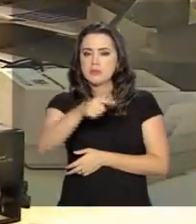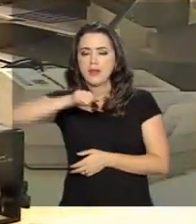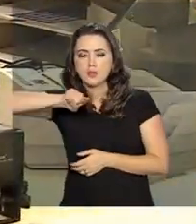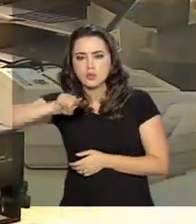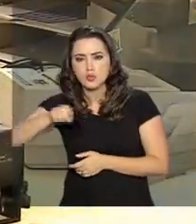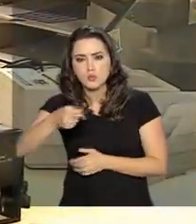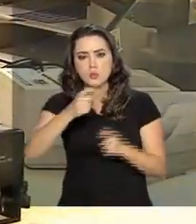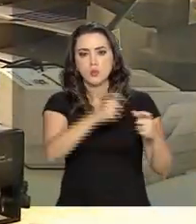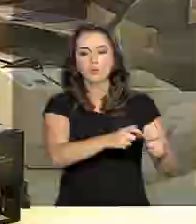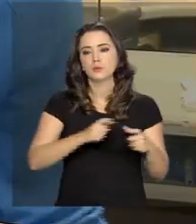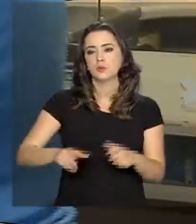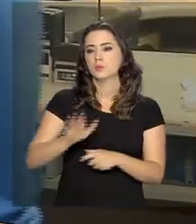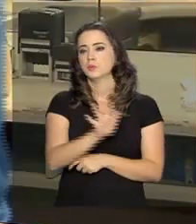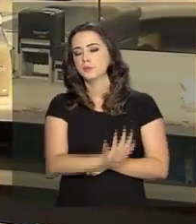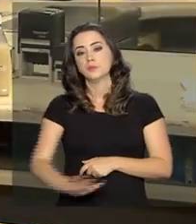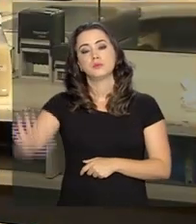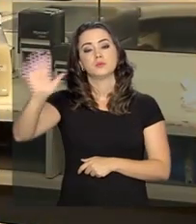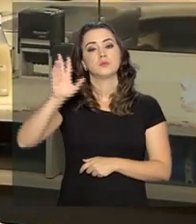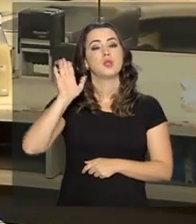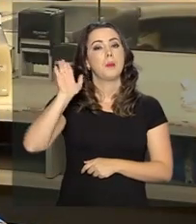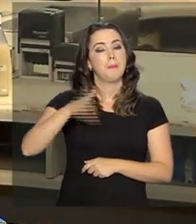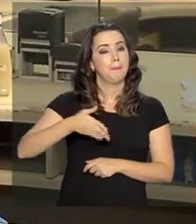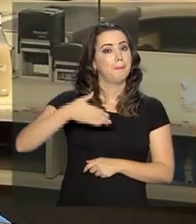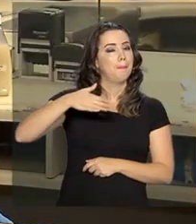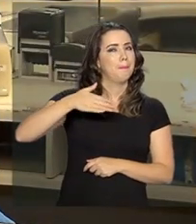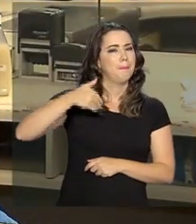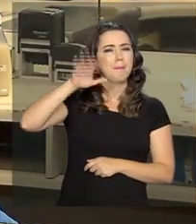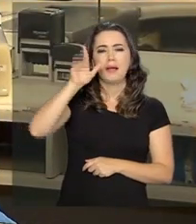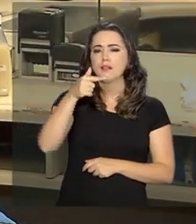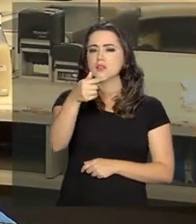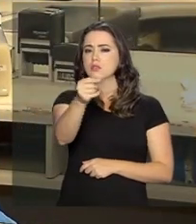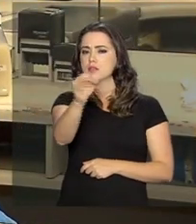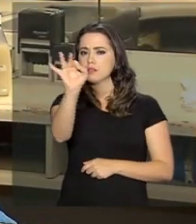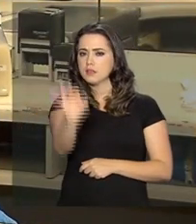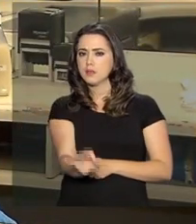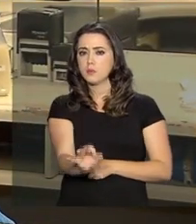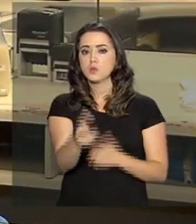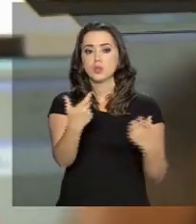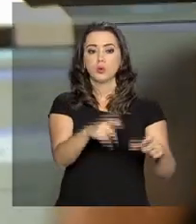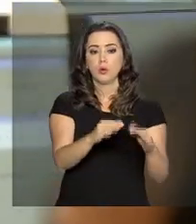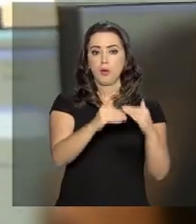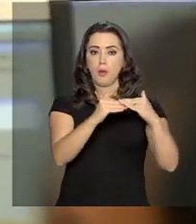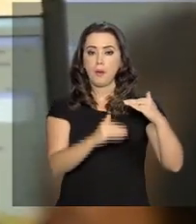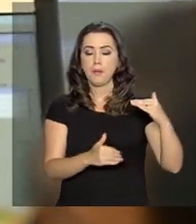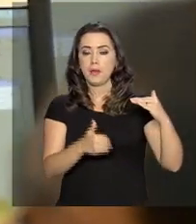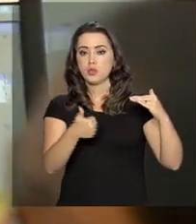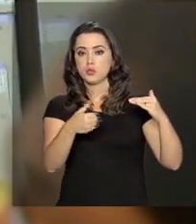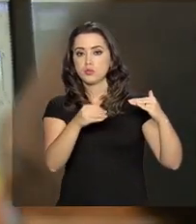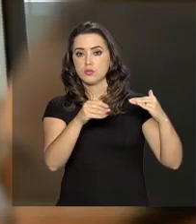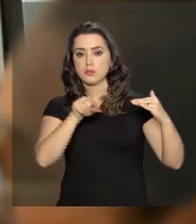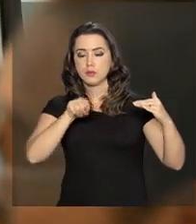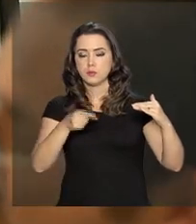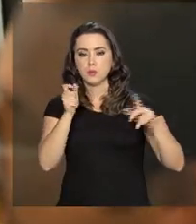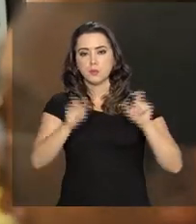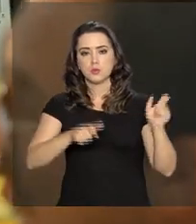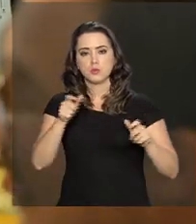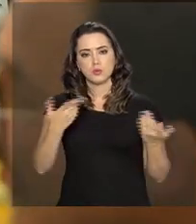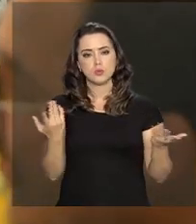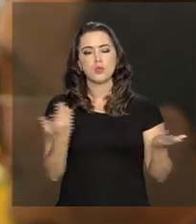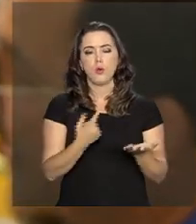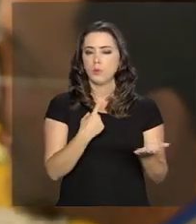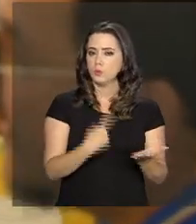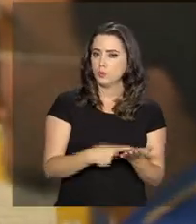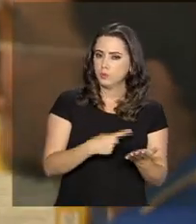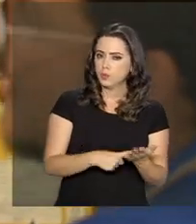agências espalhadas em todo o Brasil. Mais de 70% estão em cidades com menos de 100 mil habitantes. Com o convênio,